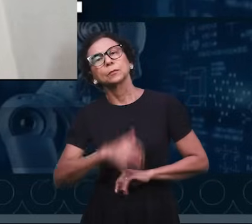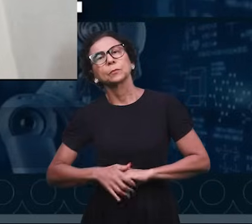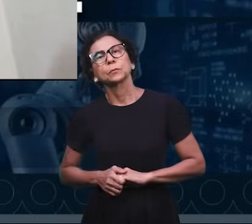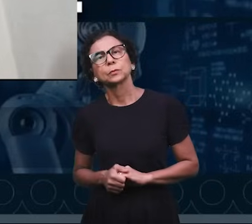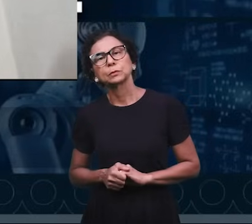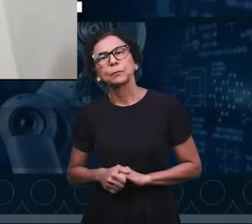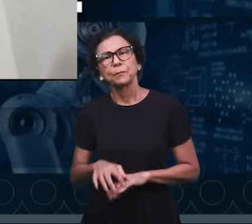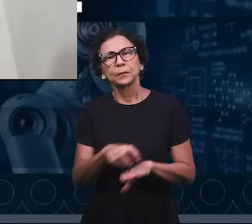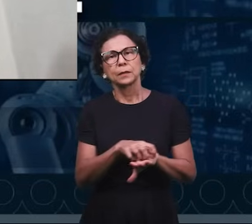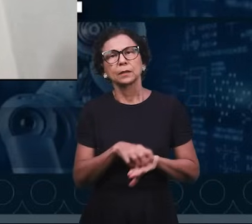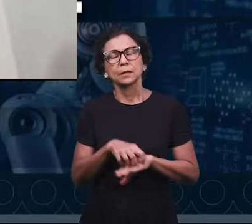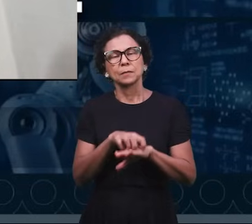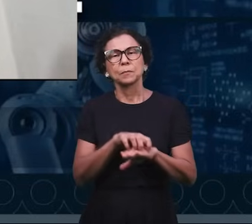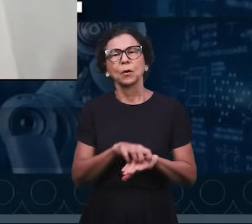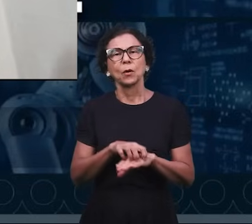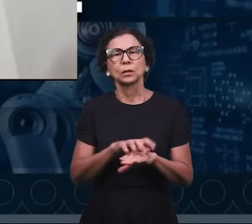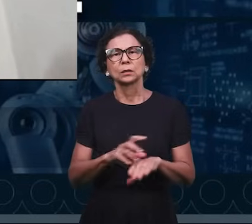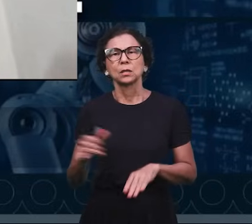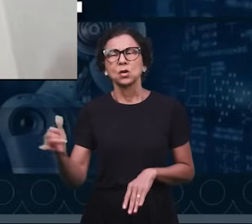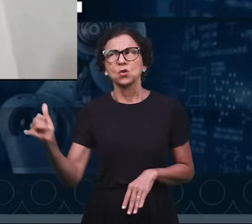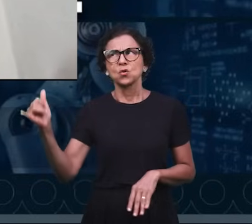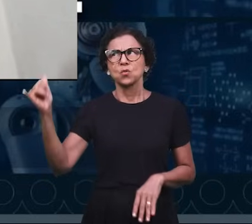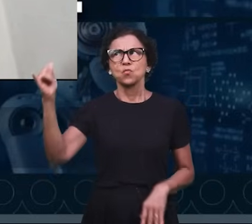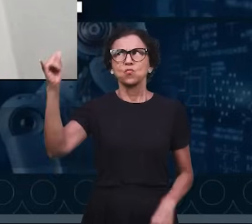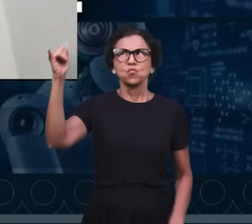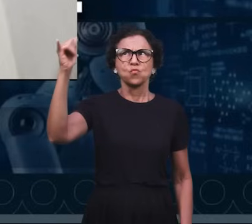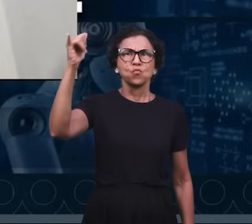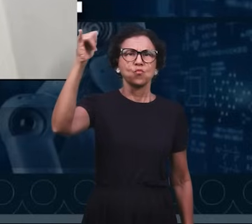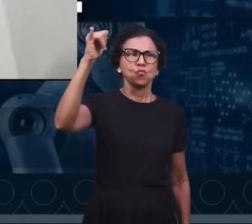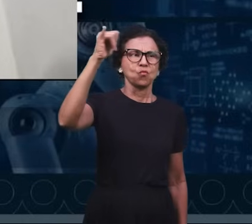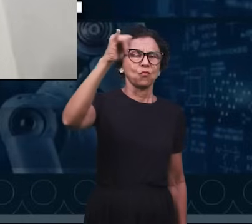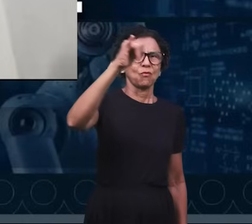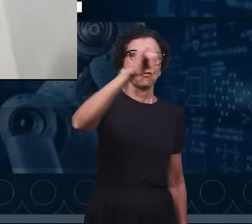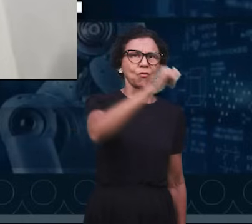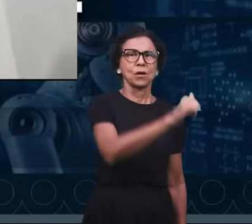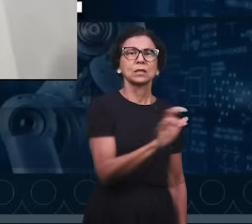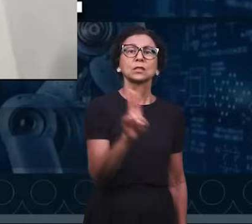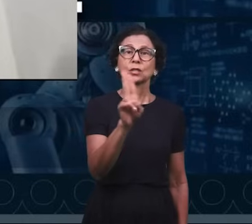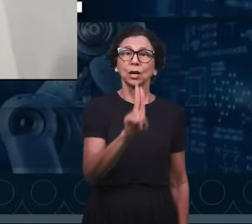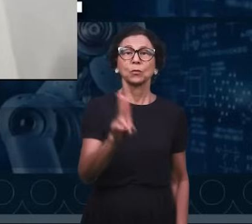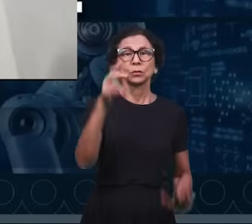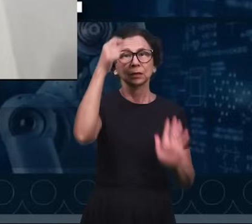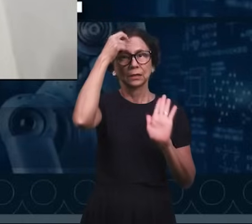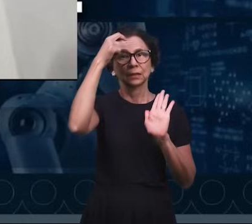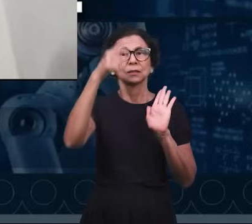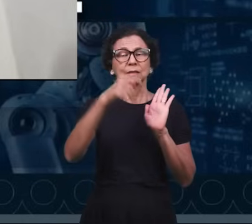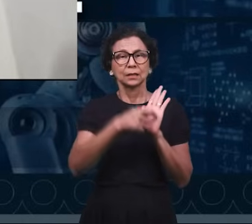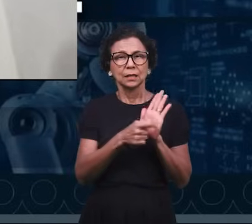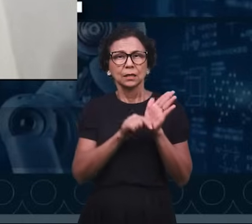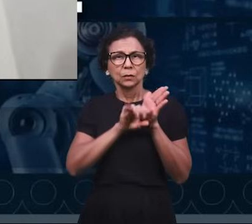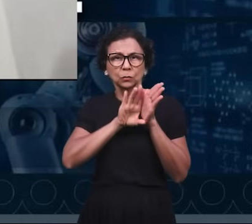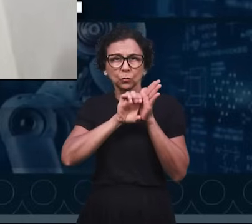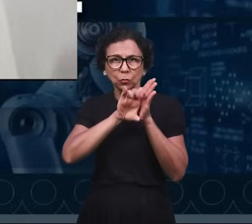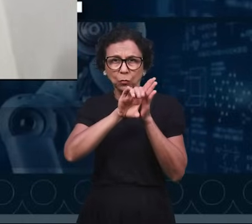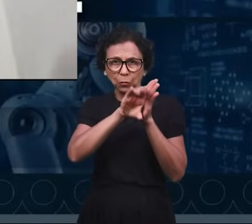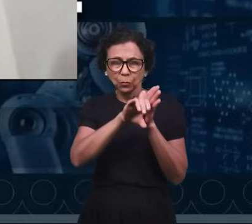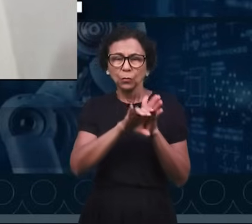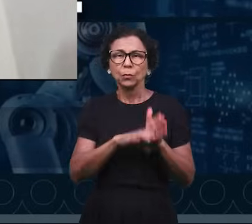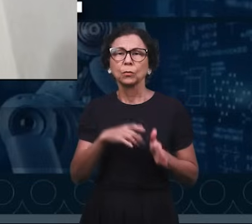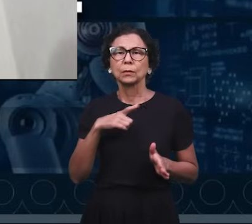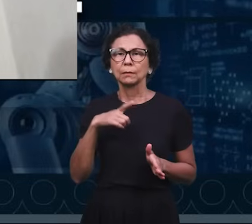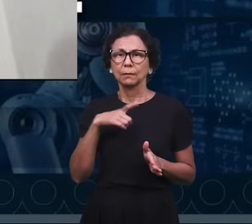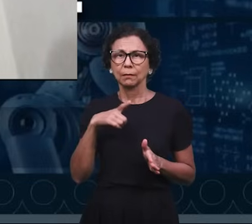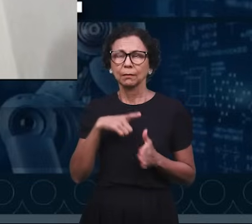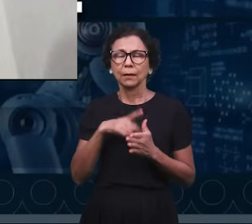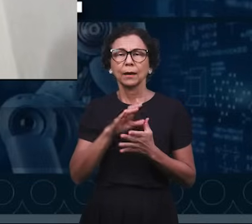questão dos transportes aéreos, né, dos aviões, já é utilizado hoje, até foi anunciado pelo Google, tem